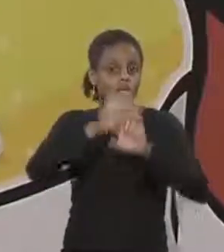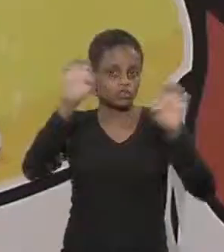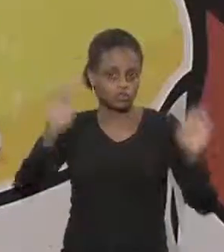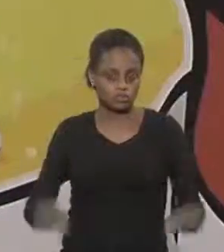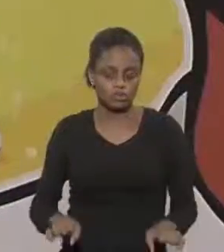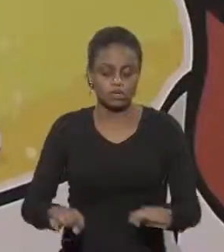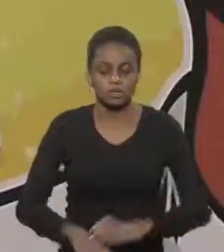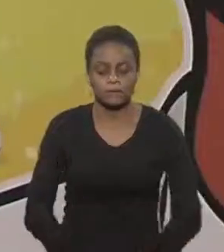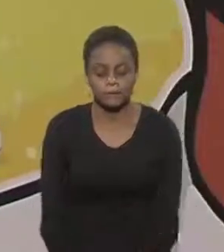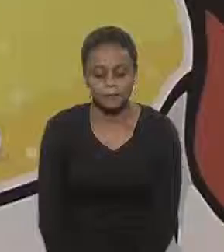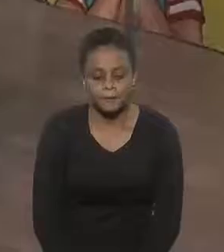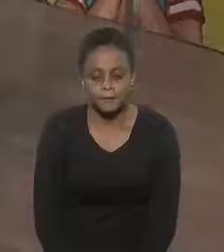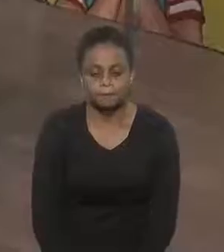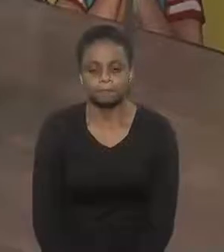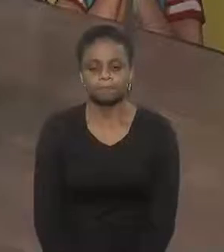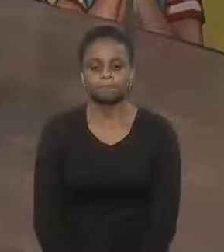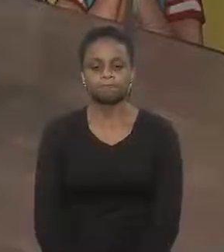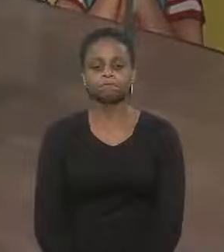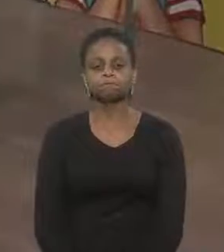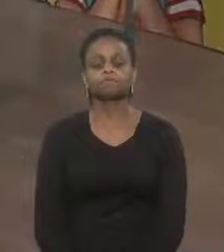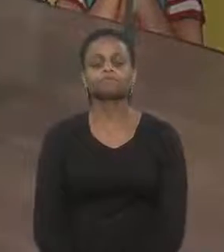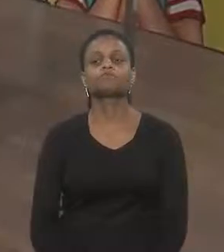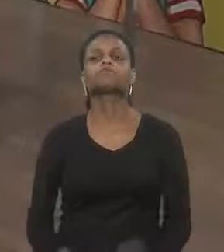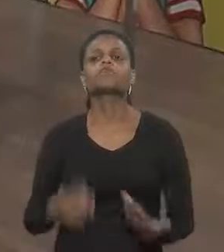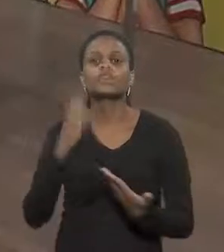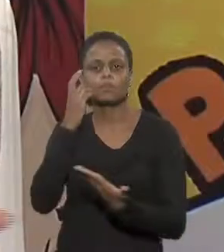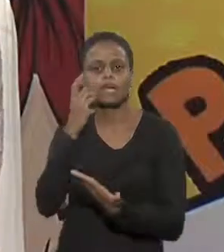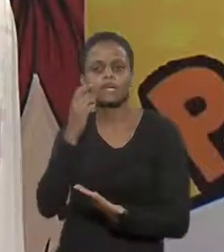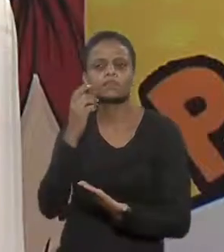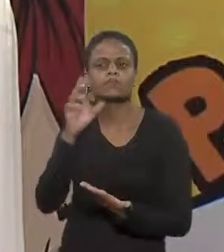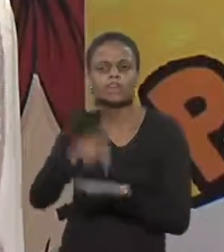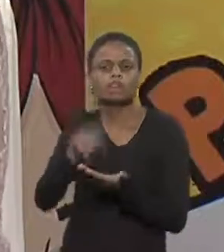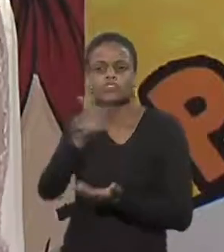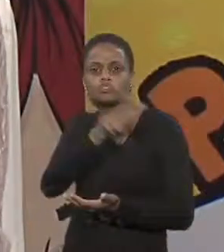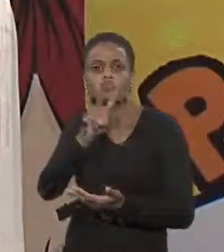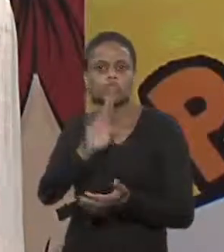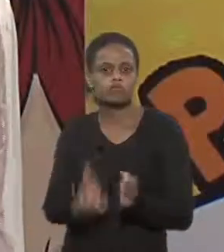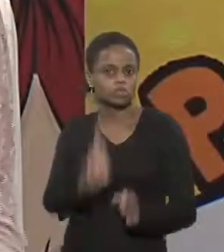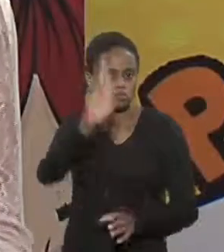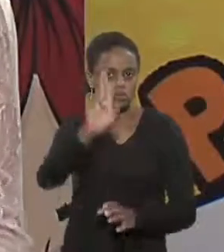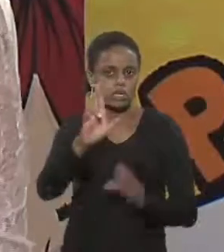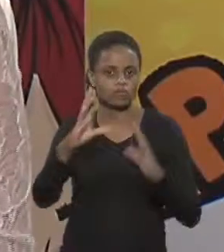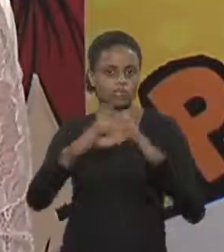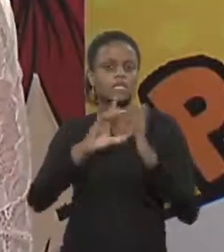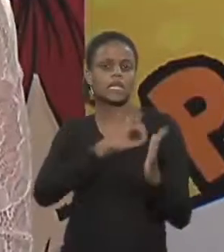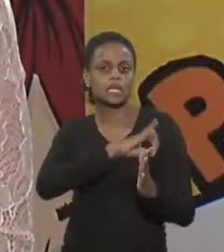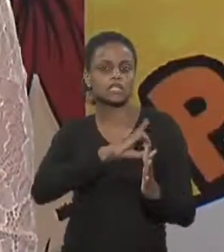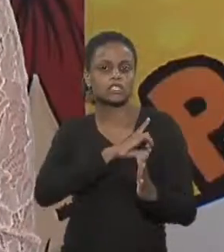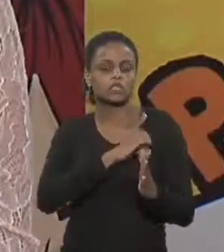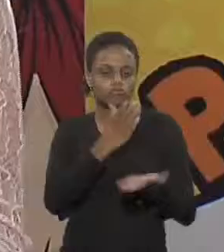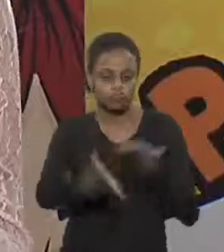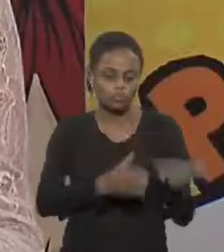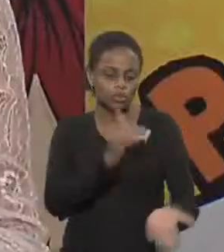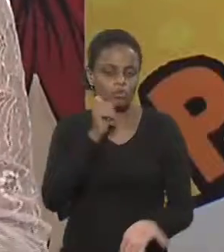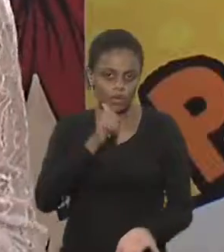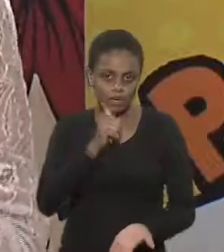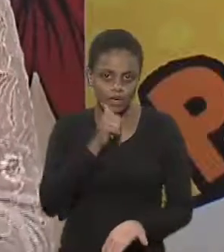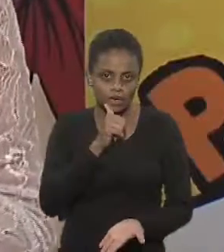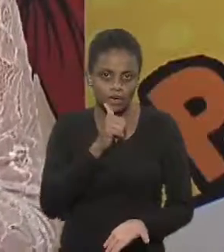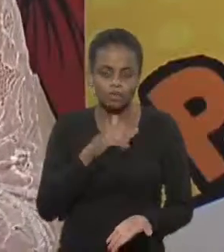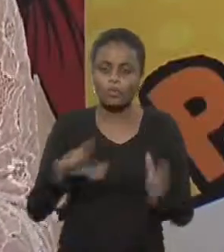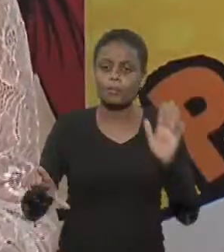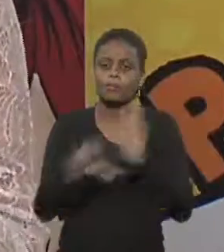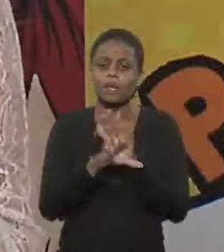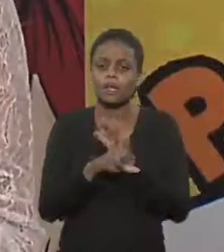de proteção à mulher. E, deputada, na verdade, vocês duas já foram titulares de delegacias de atendimento à